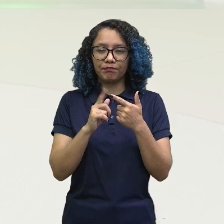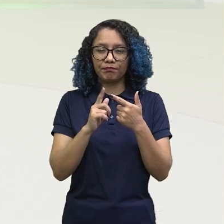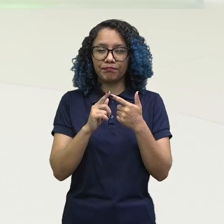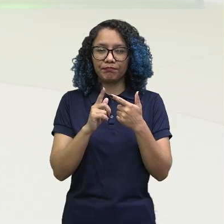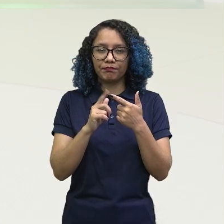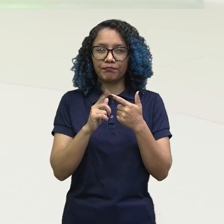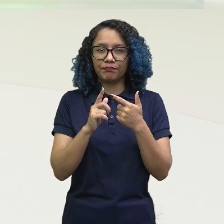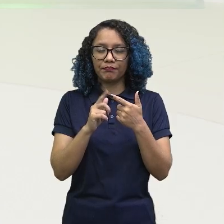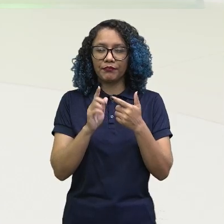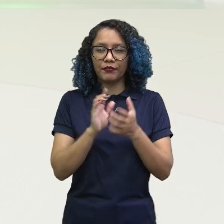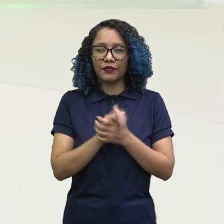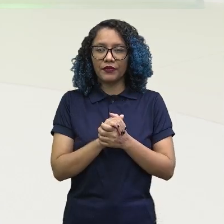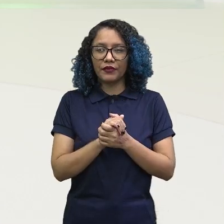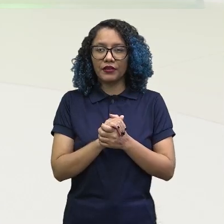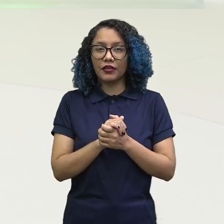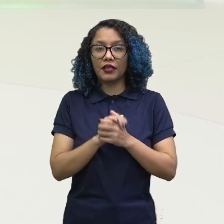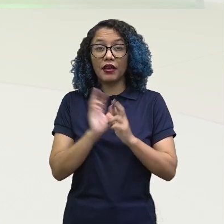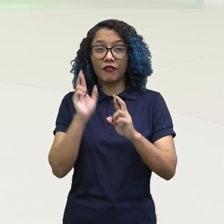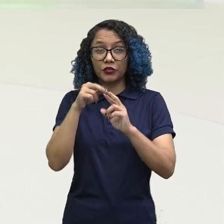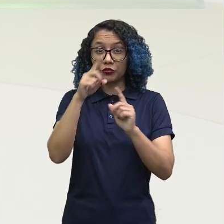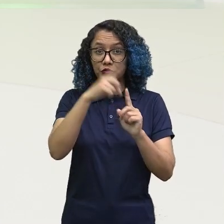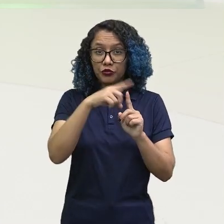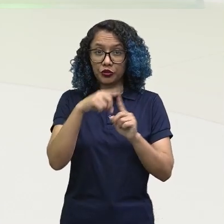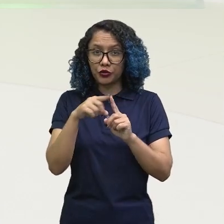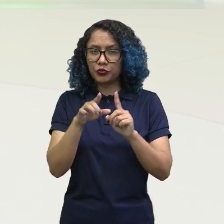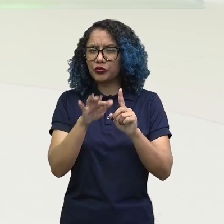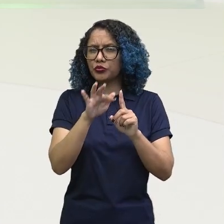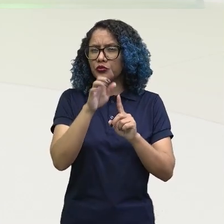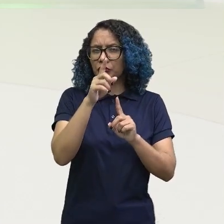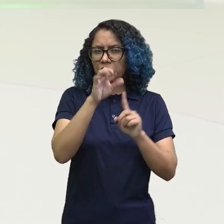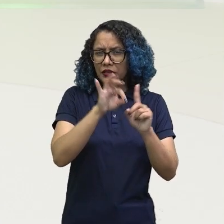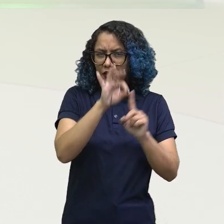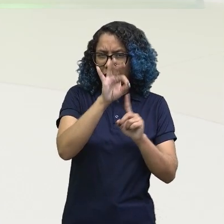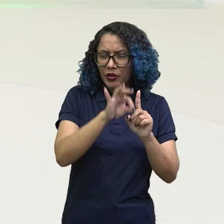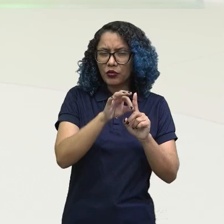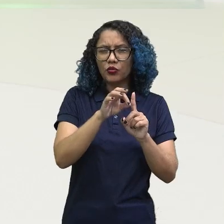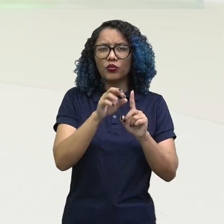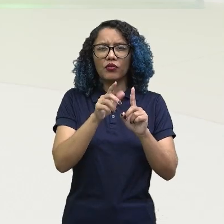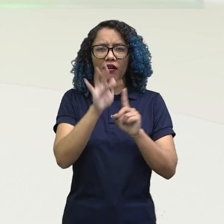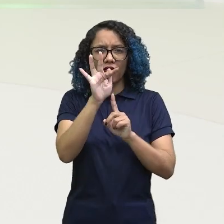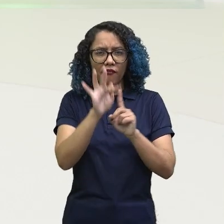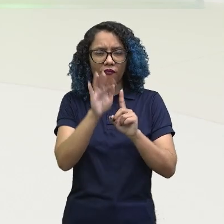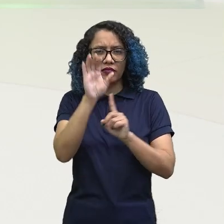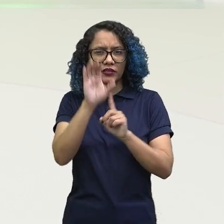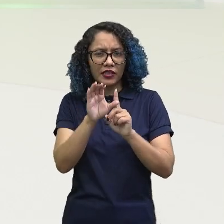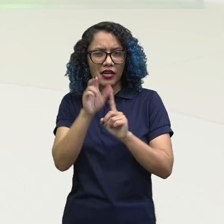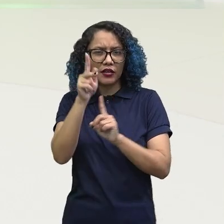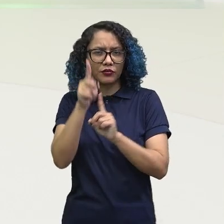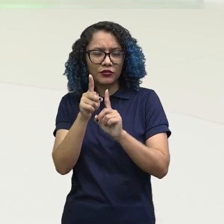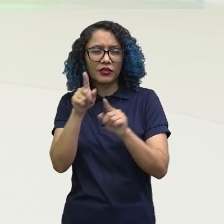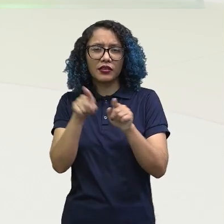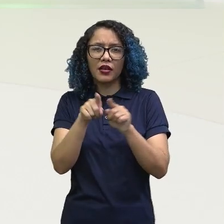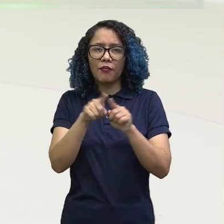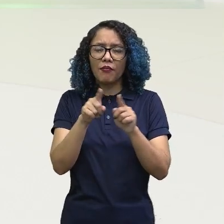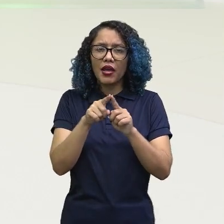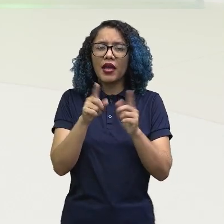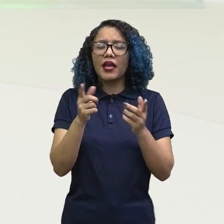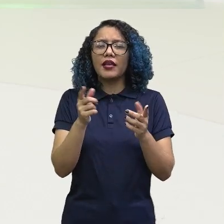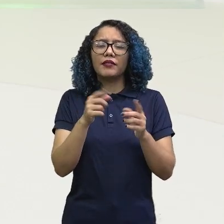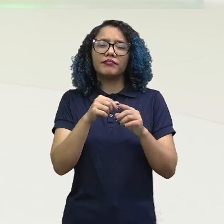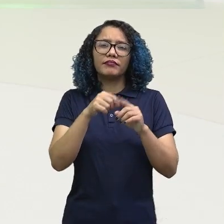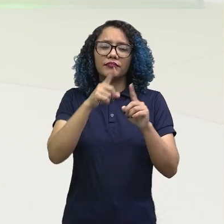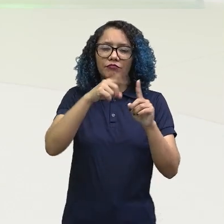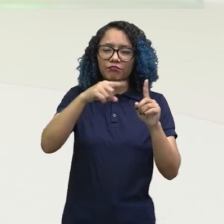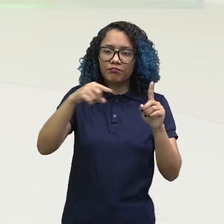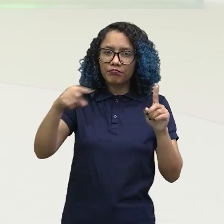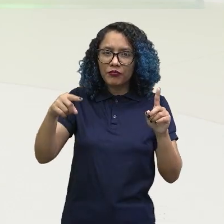que envolvia ali nas escalas Celsius, Fahrenheit? Falamos ali das ondas eletromagnéticas, muito bem.